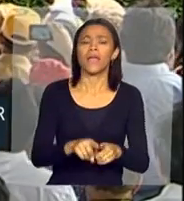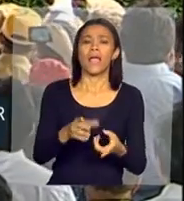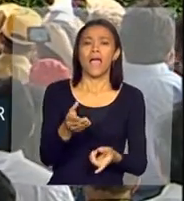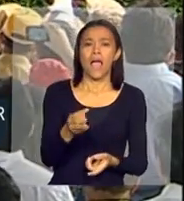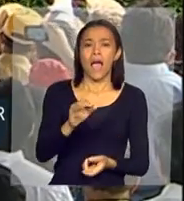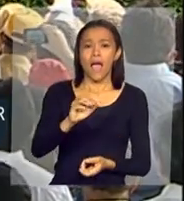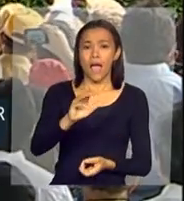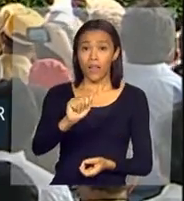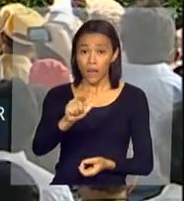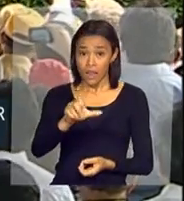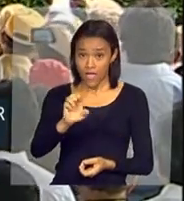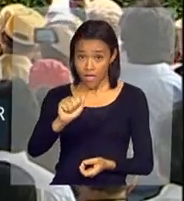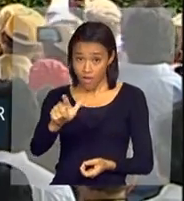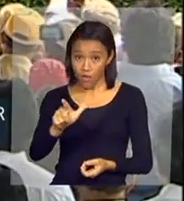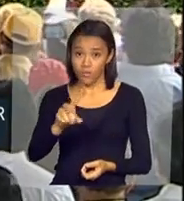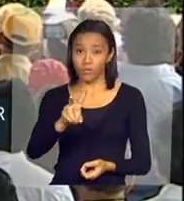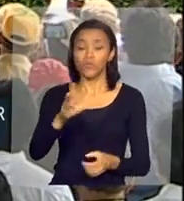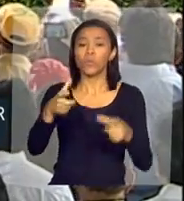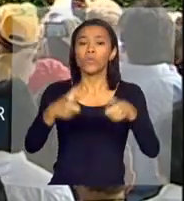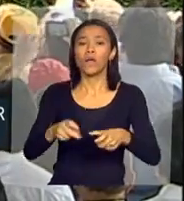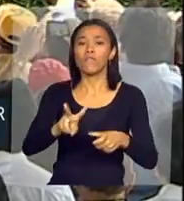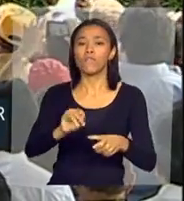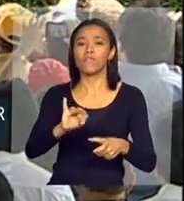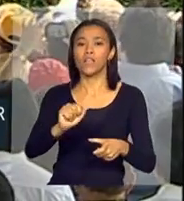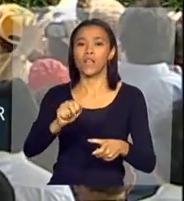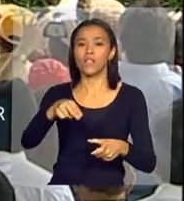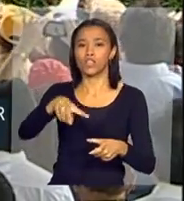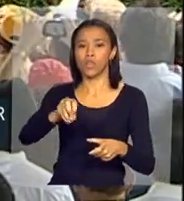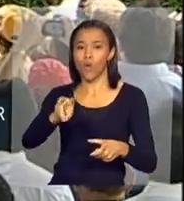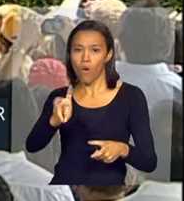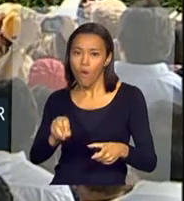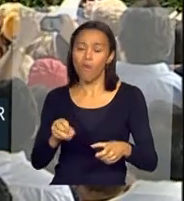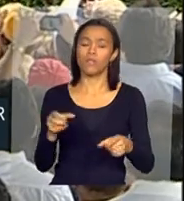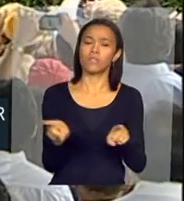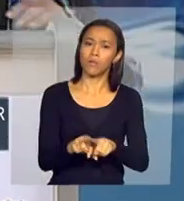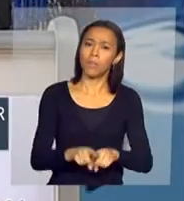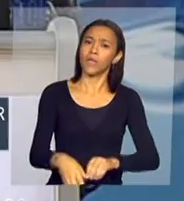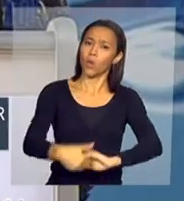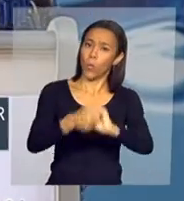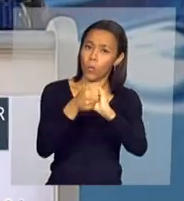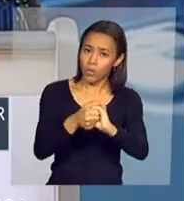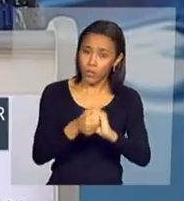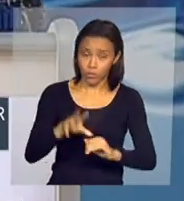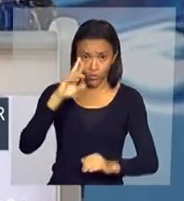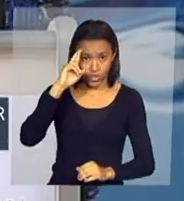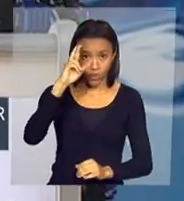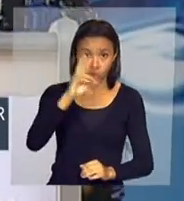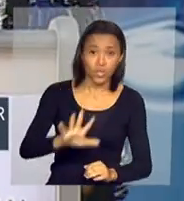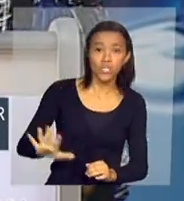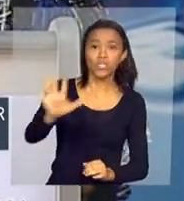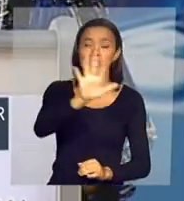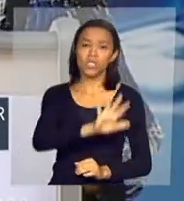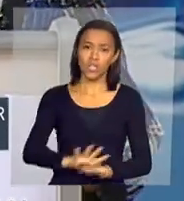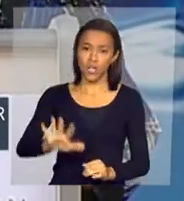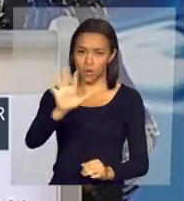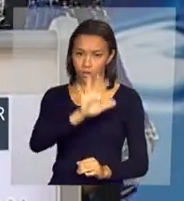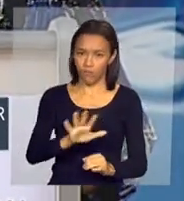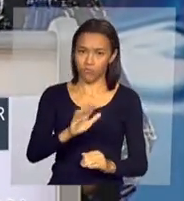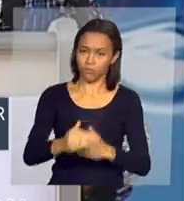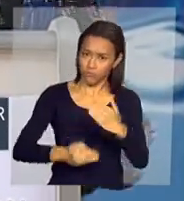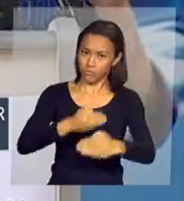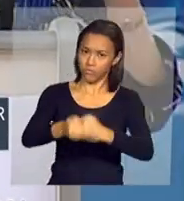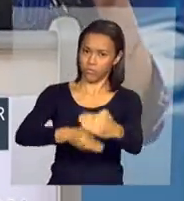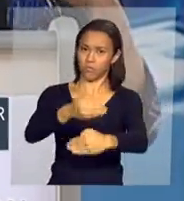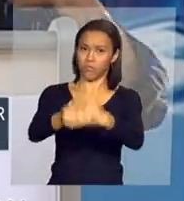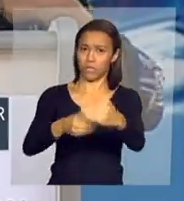Leal, de Vila Nova. Cumprimento também o diretor-geral do Instituto de Desenvolvimento do